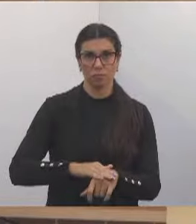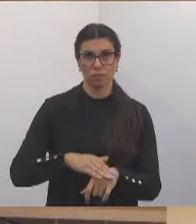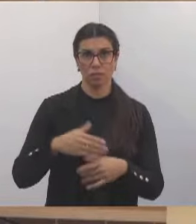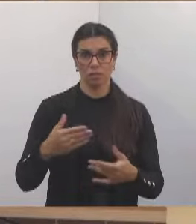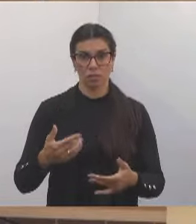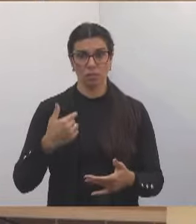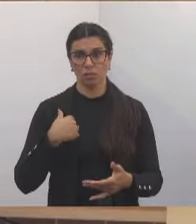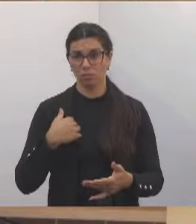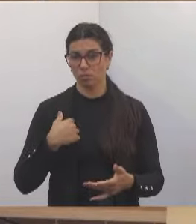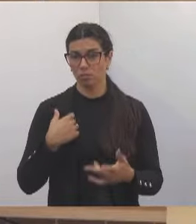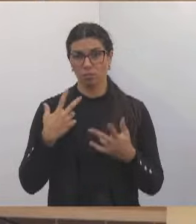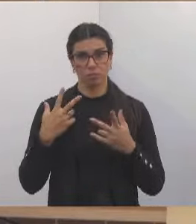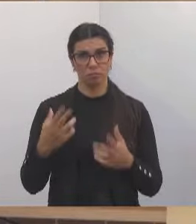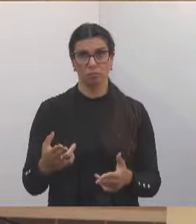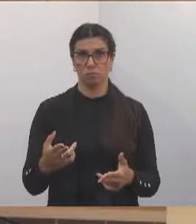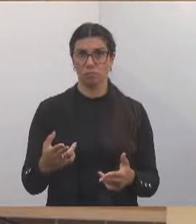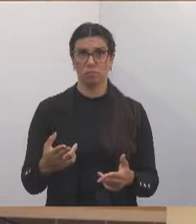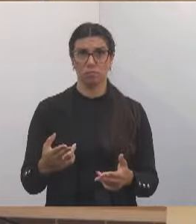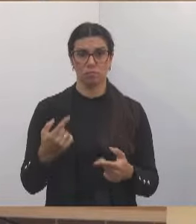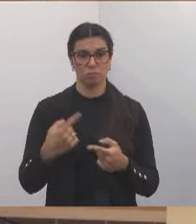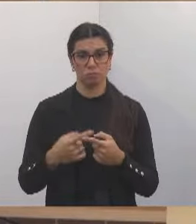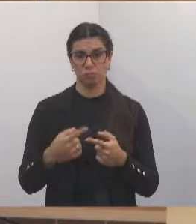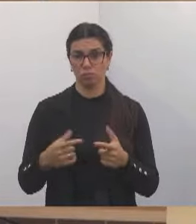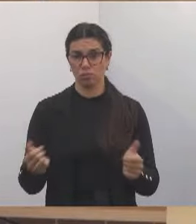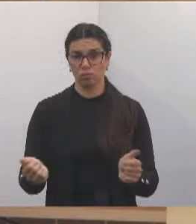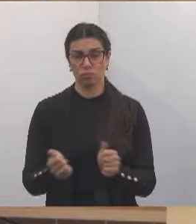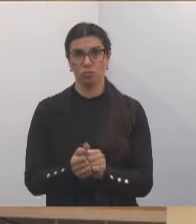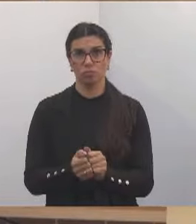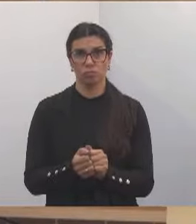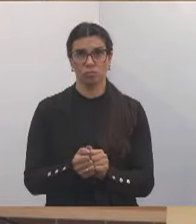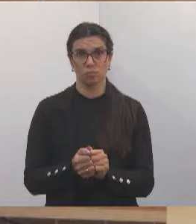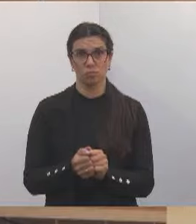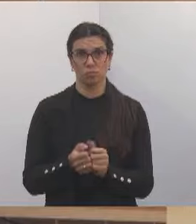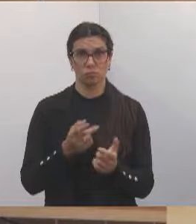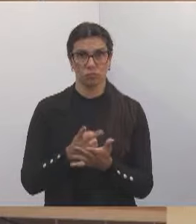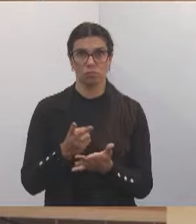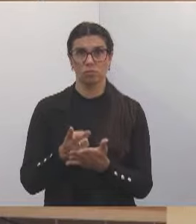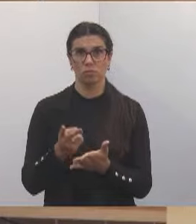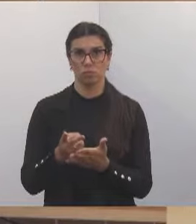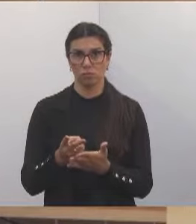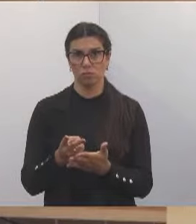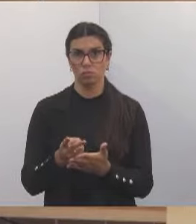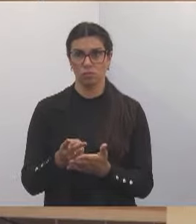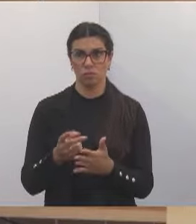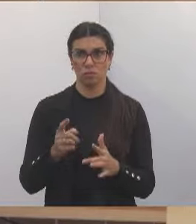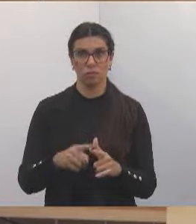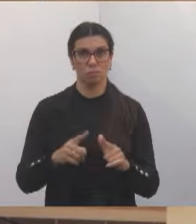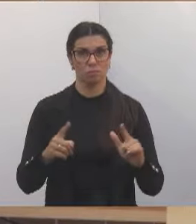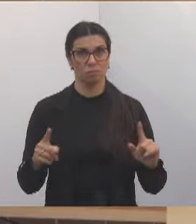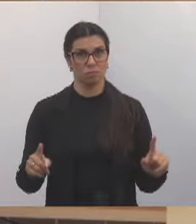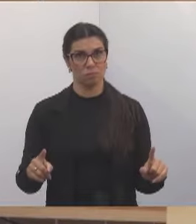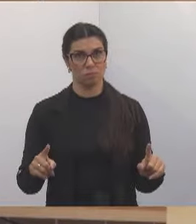crime cometido, porque eu estou no meio do negócio. Agora, espera lá,